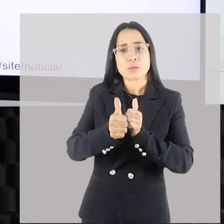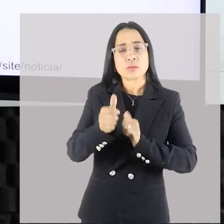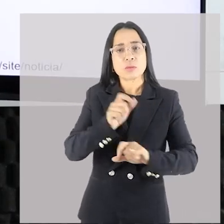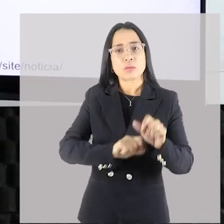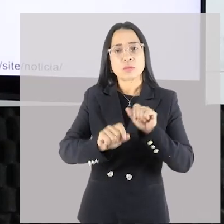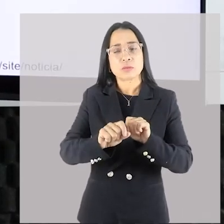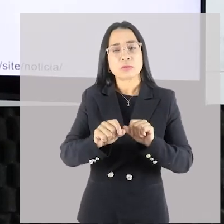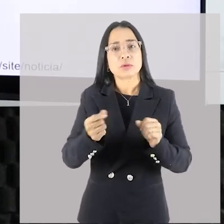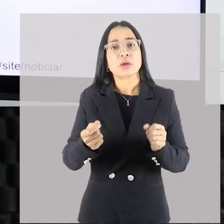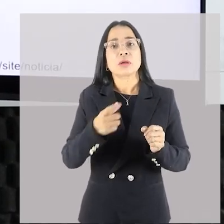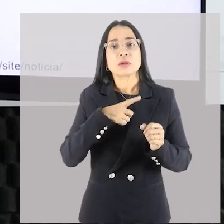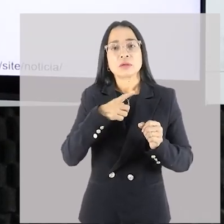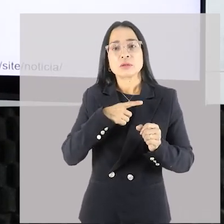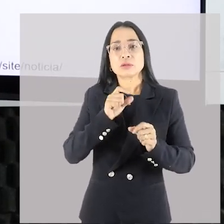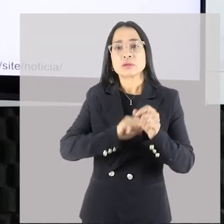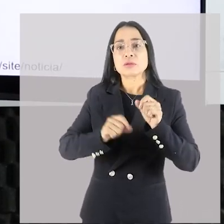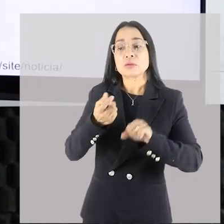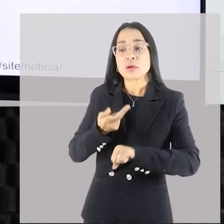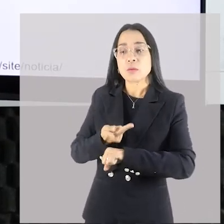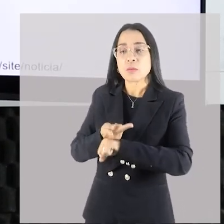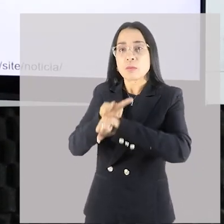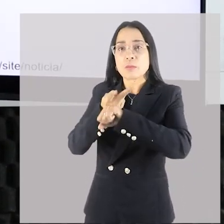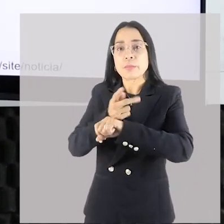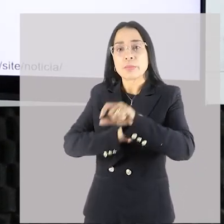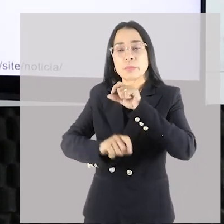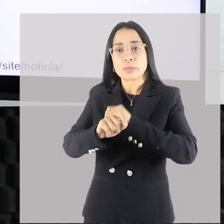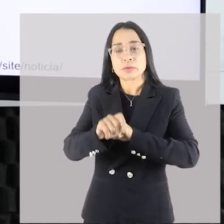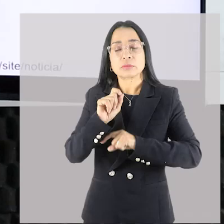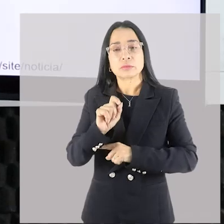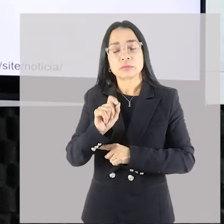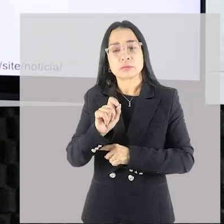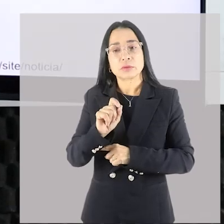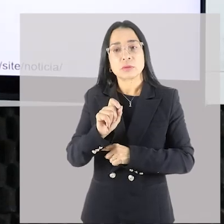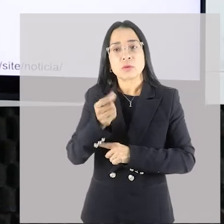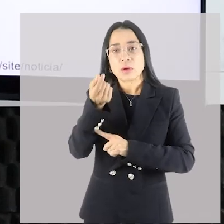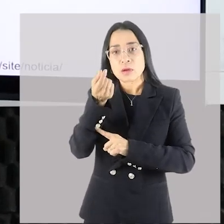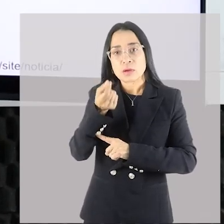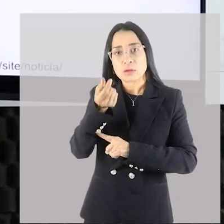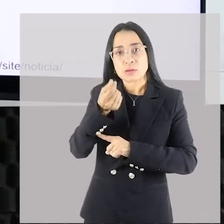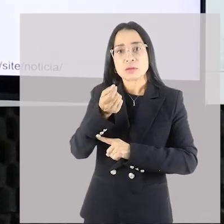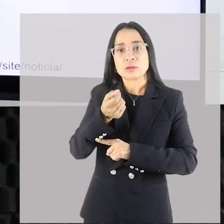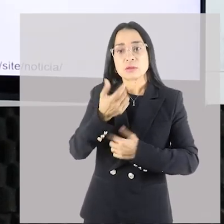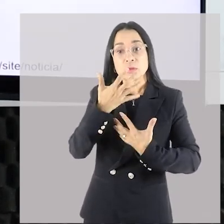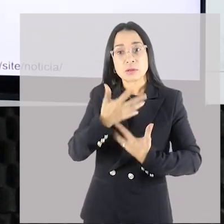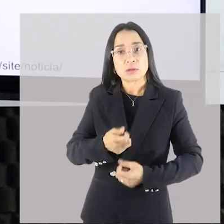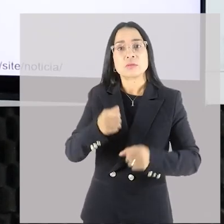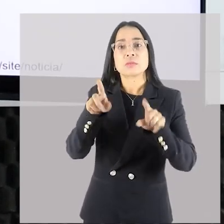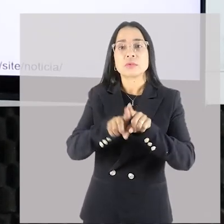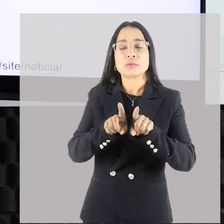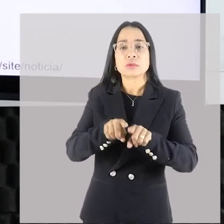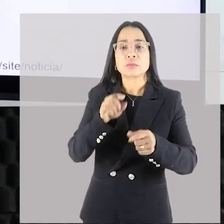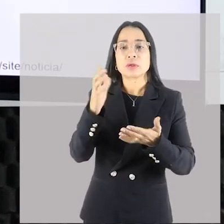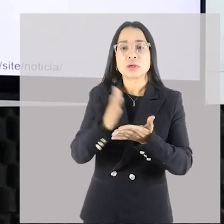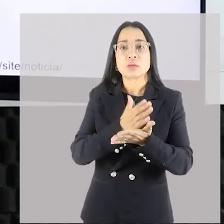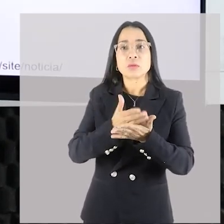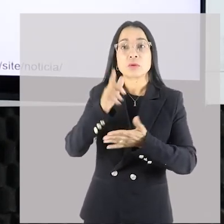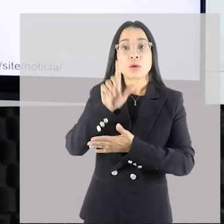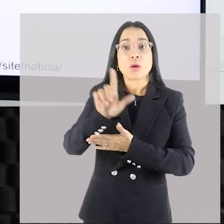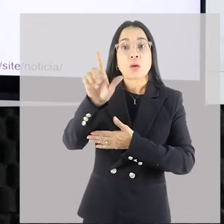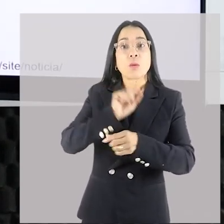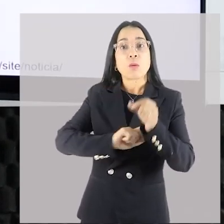eventos. Porque eles tinham uma premiação, já tinham uma premiação em dinheiro, recebiam também alguns